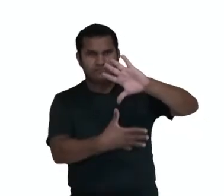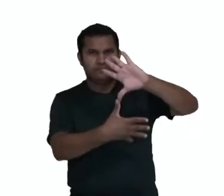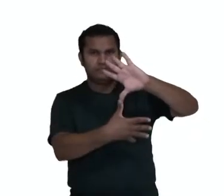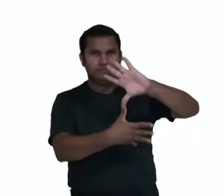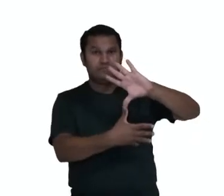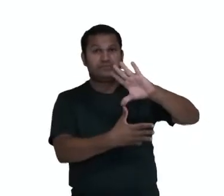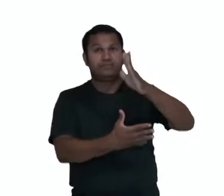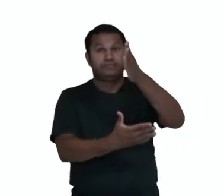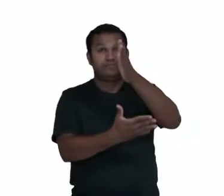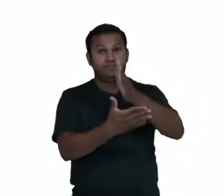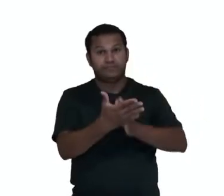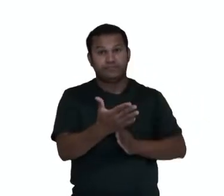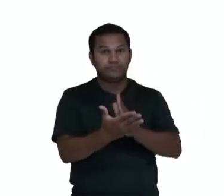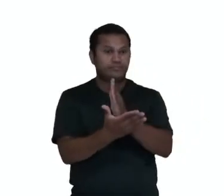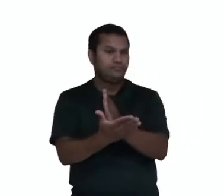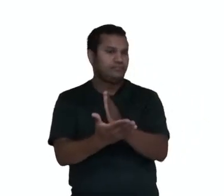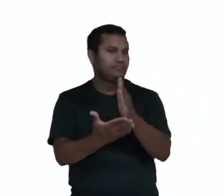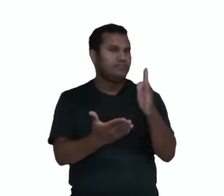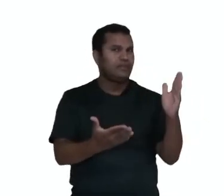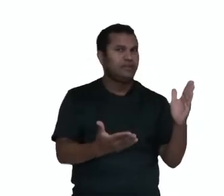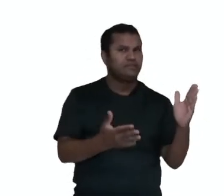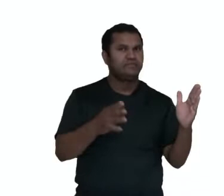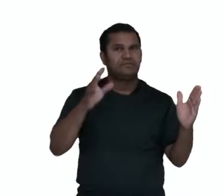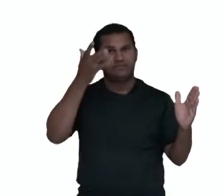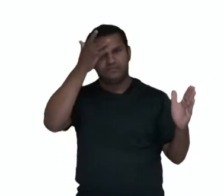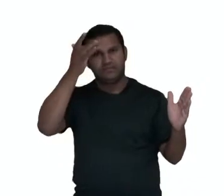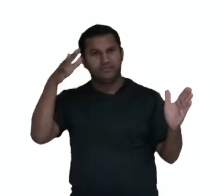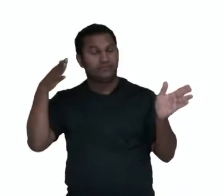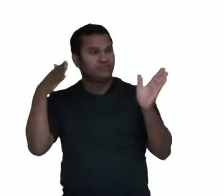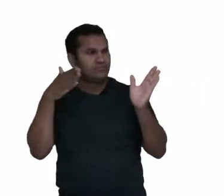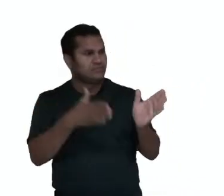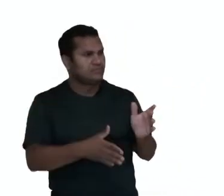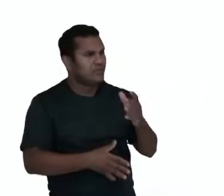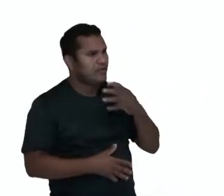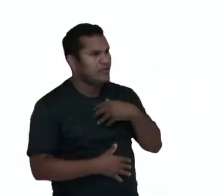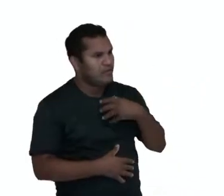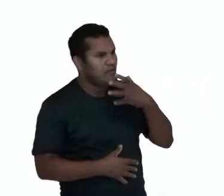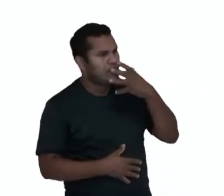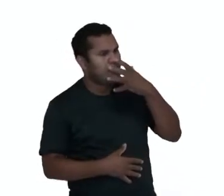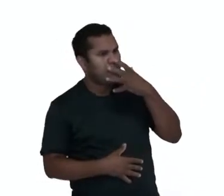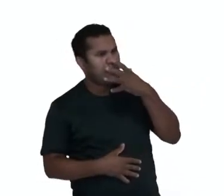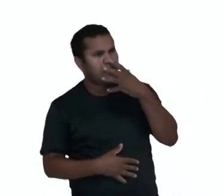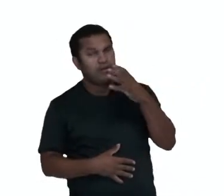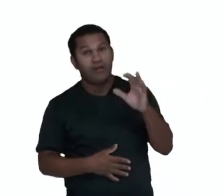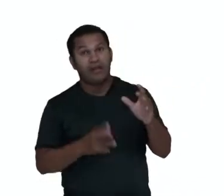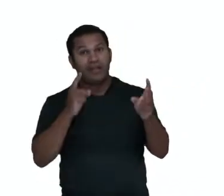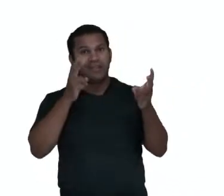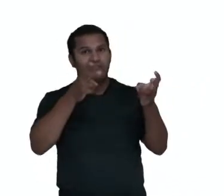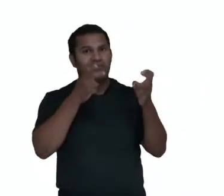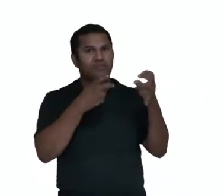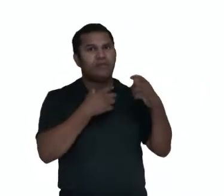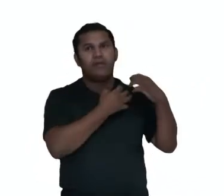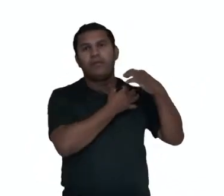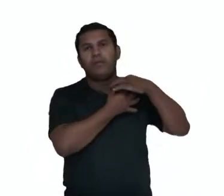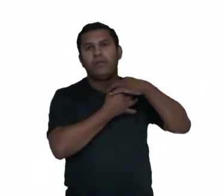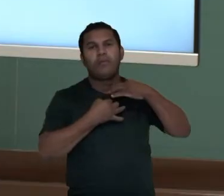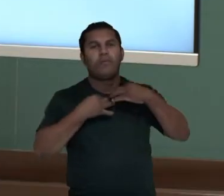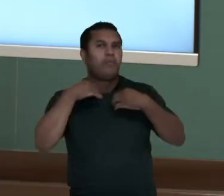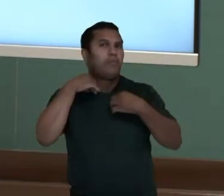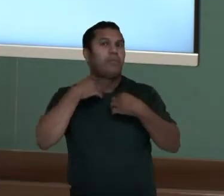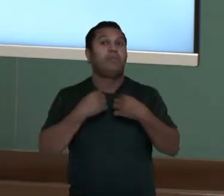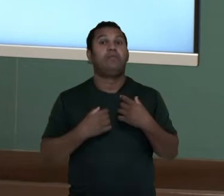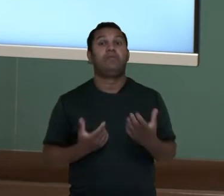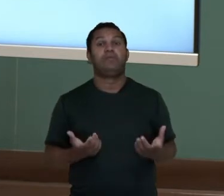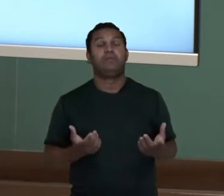enfeites usados pelos nativos, né, de pedras preciosas, de metais preciosos, eles deduziram que ali tinha muito